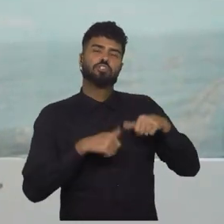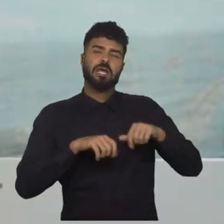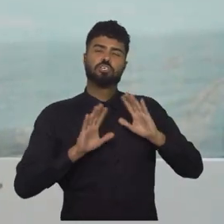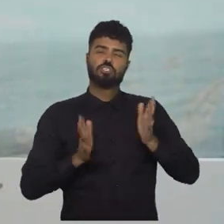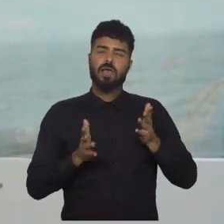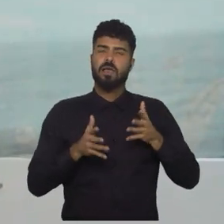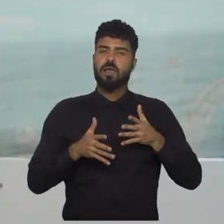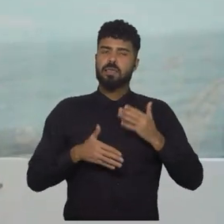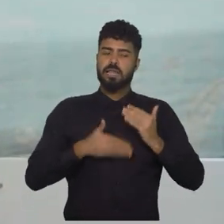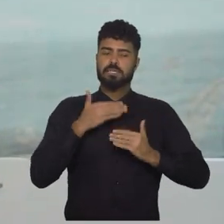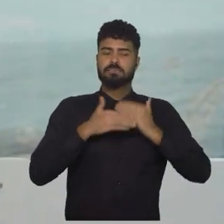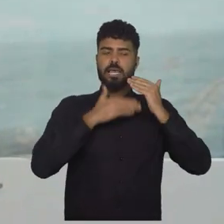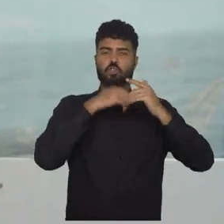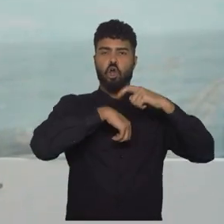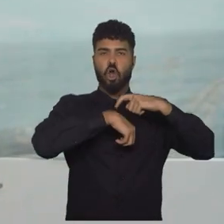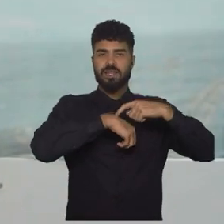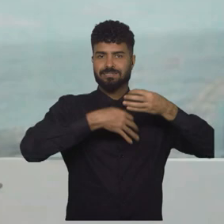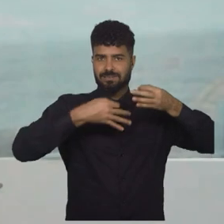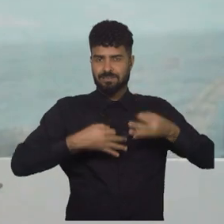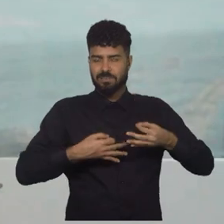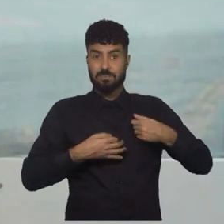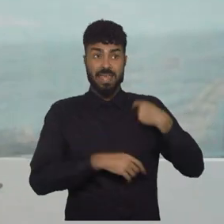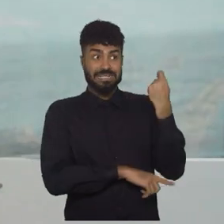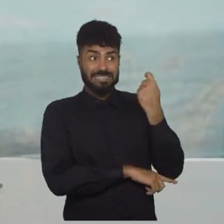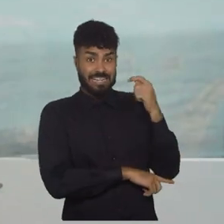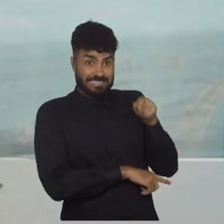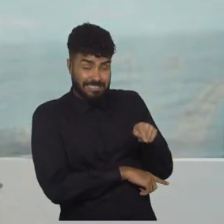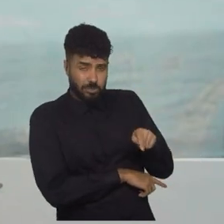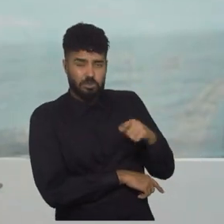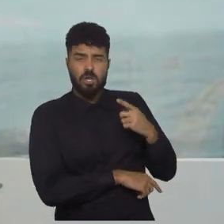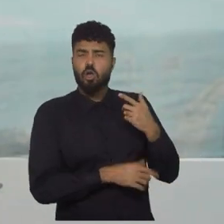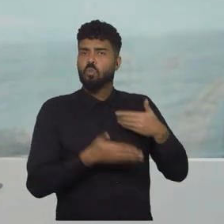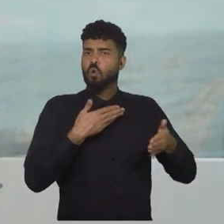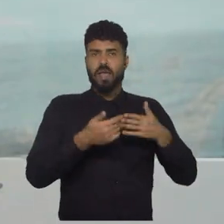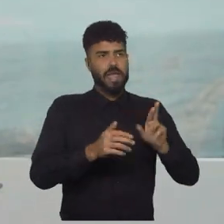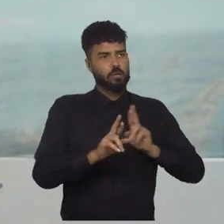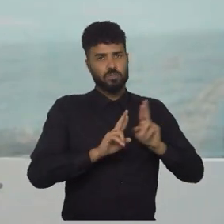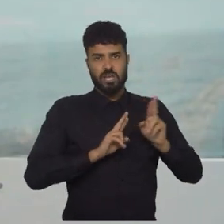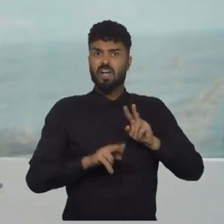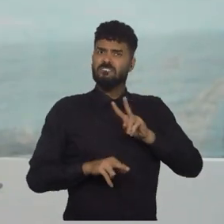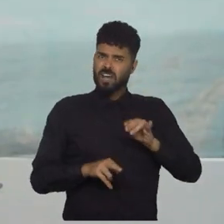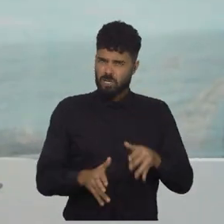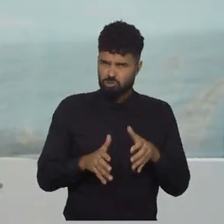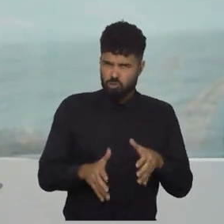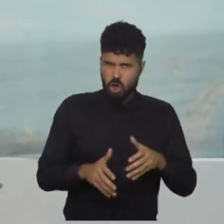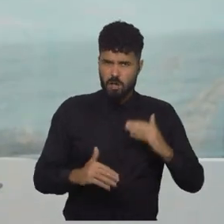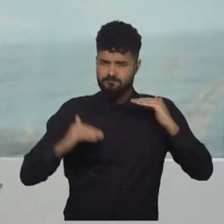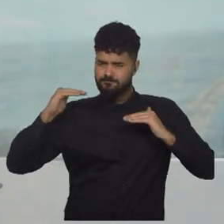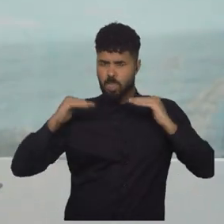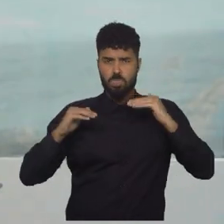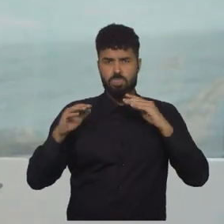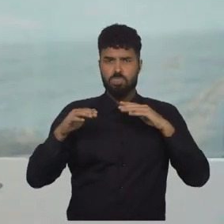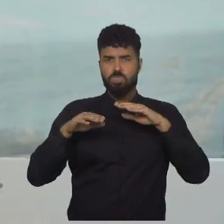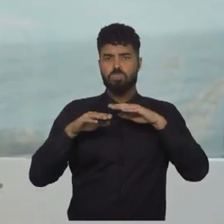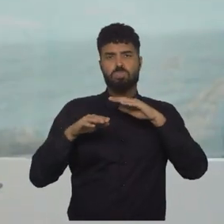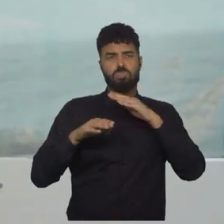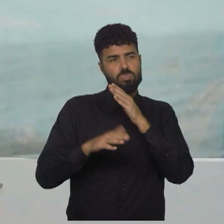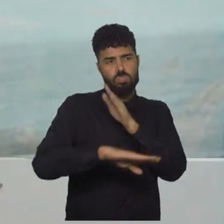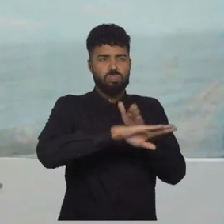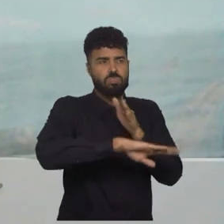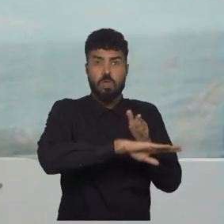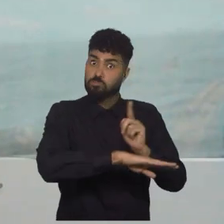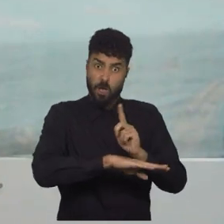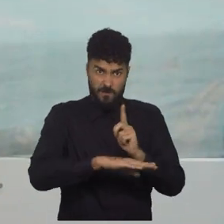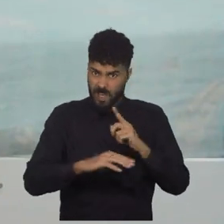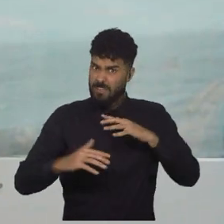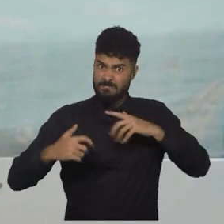na hora certa. Acho que é uma seleção que, independente do resultado, é uma seleção que vai competir muito, vai ser bastante competitiva,